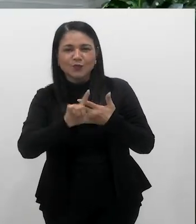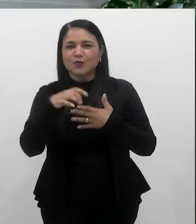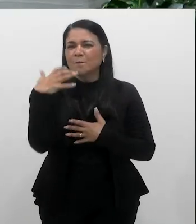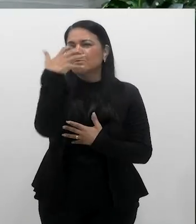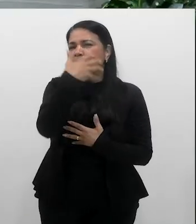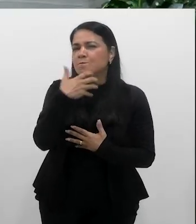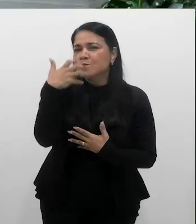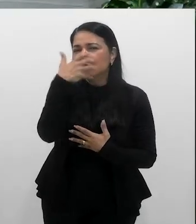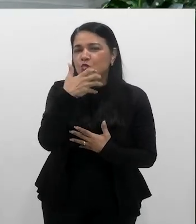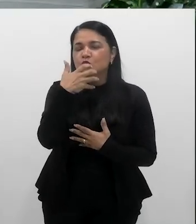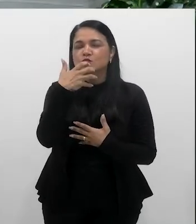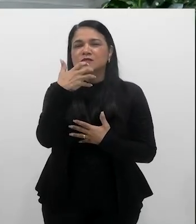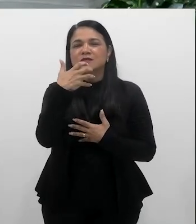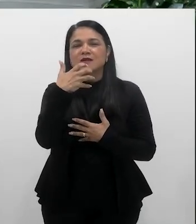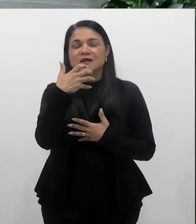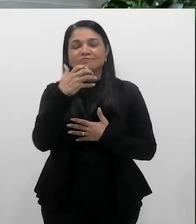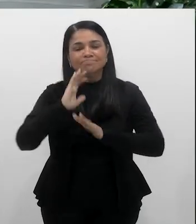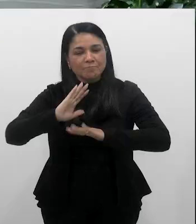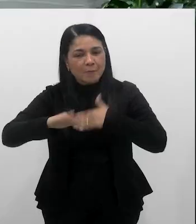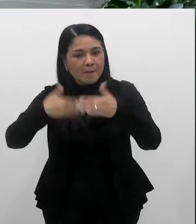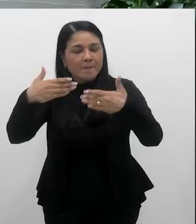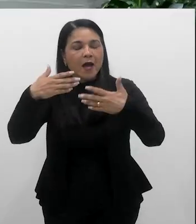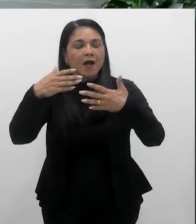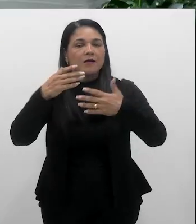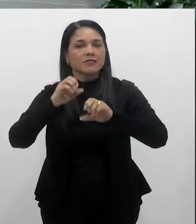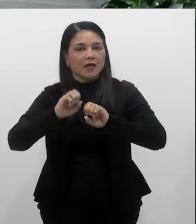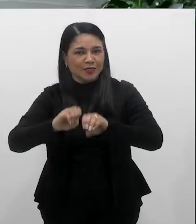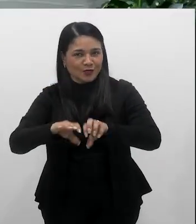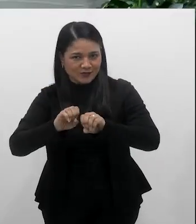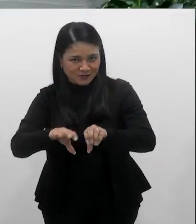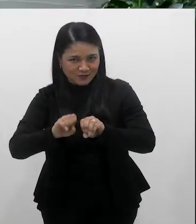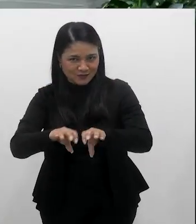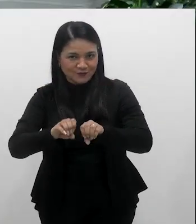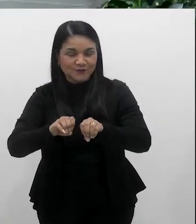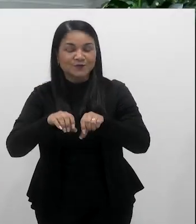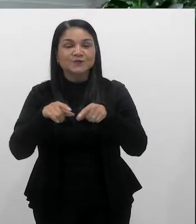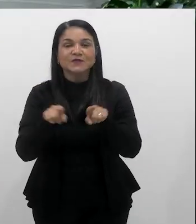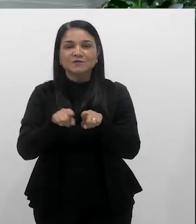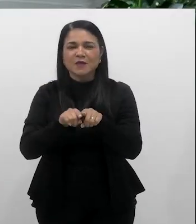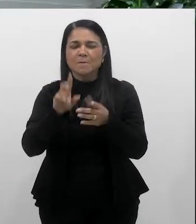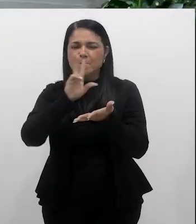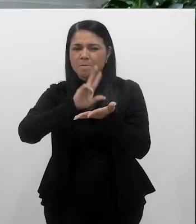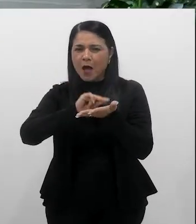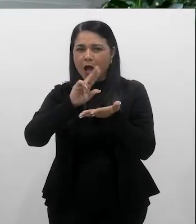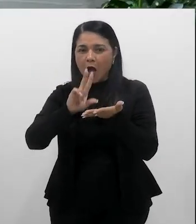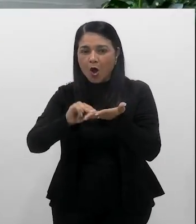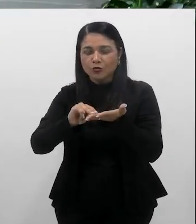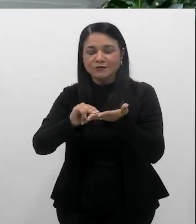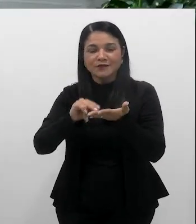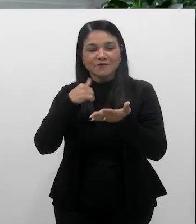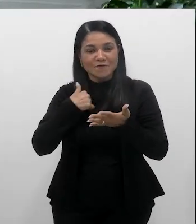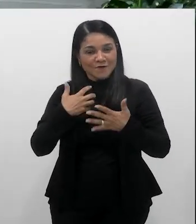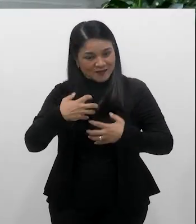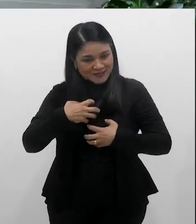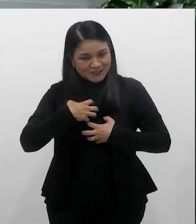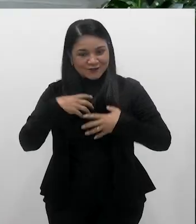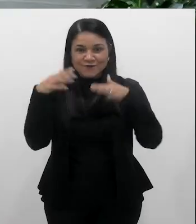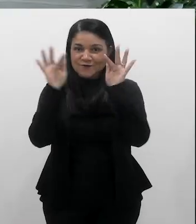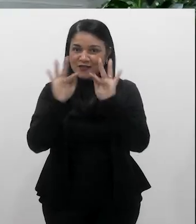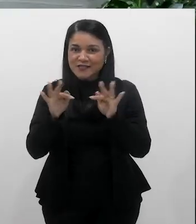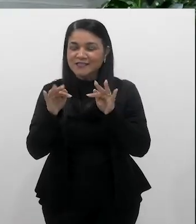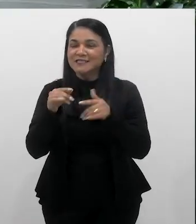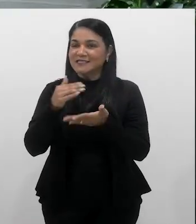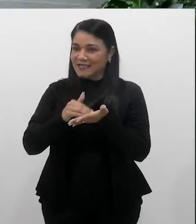de música, a gente vai falar de avanços na educação. Quando a gente propôs essa pauta, secretária, eu fiquei muito feliz pelo